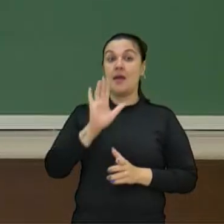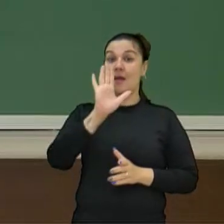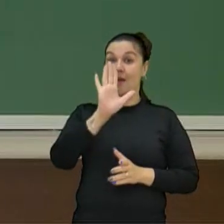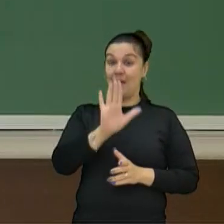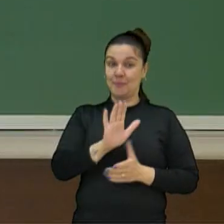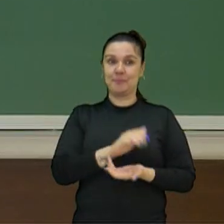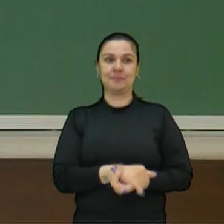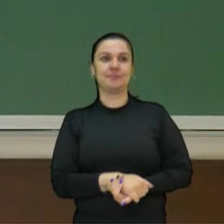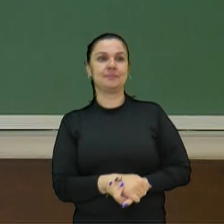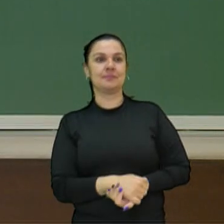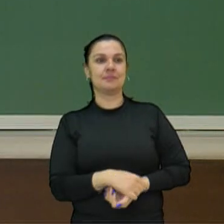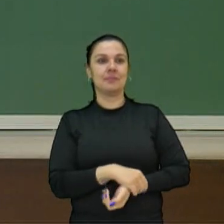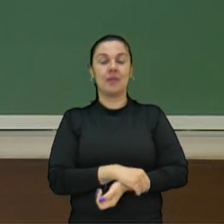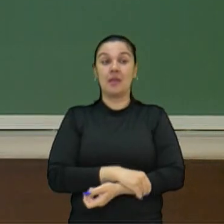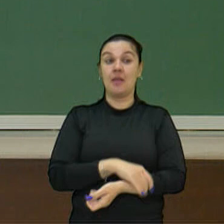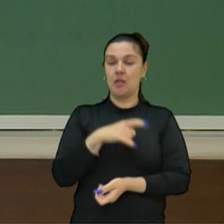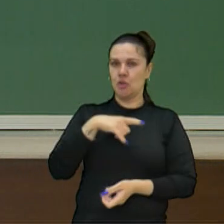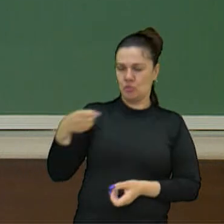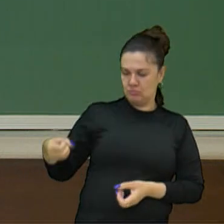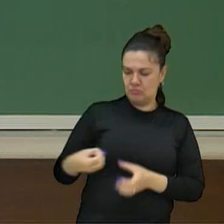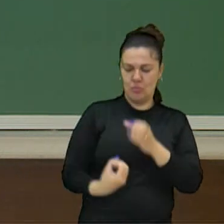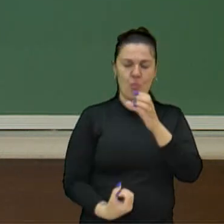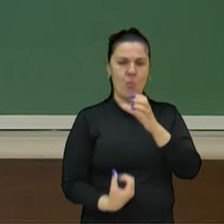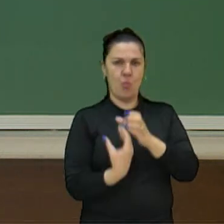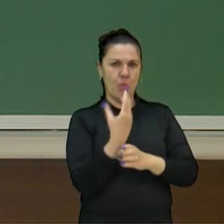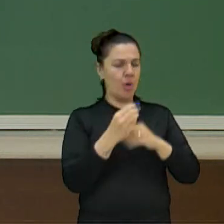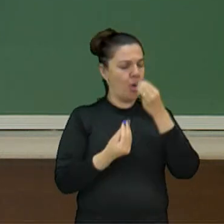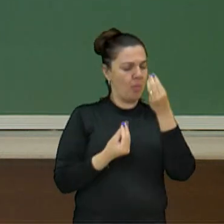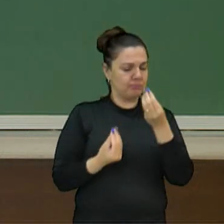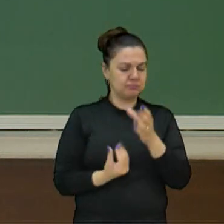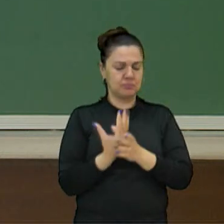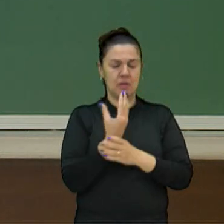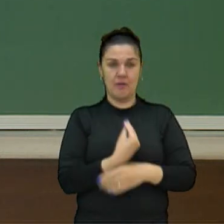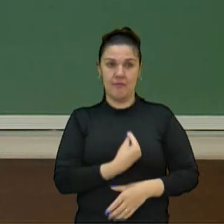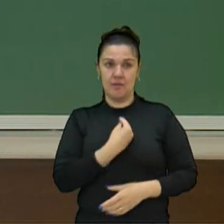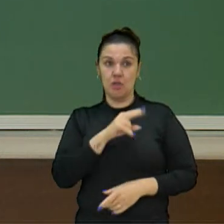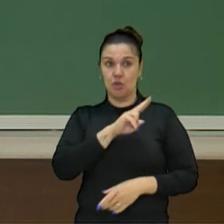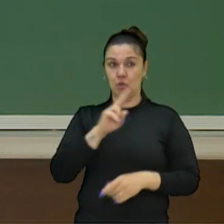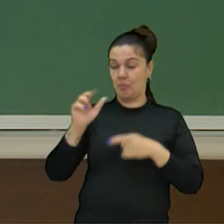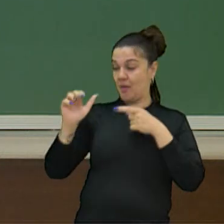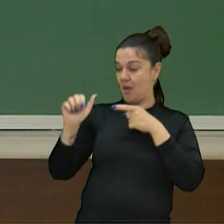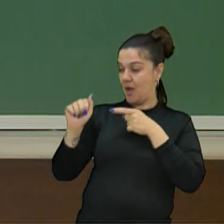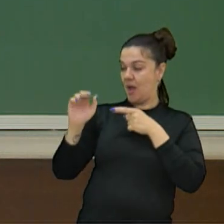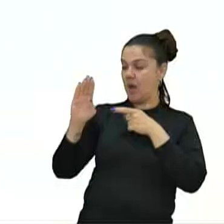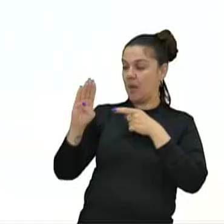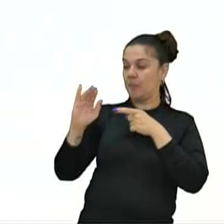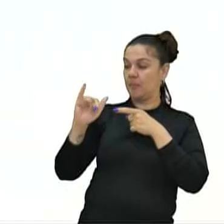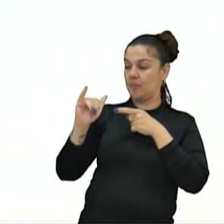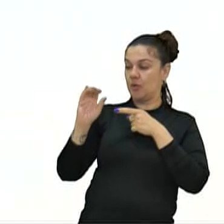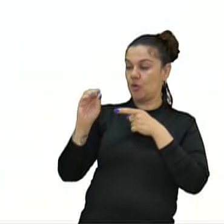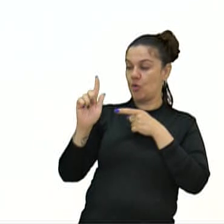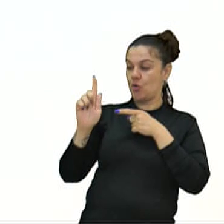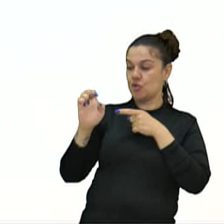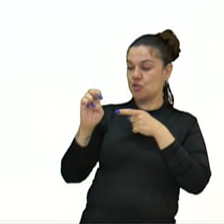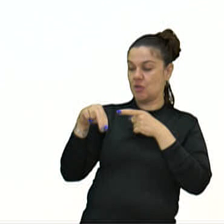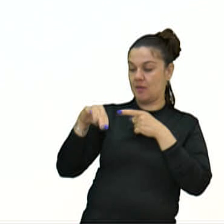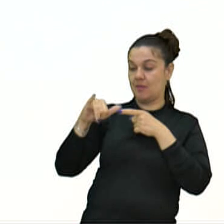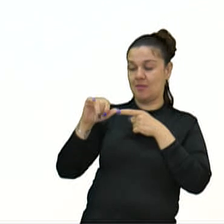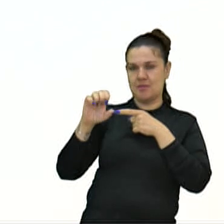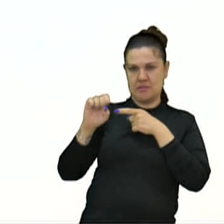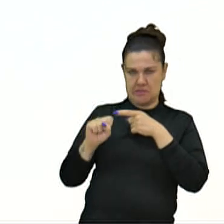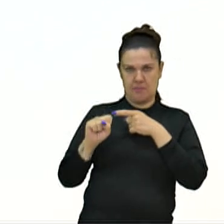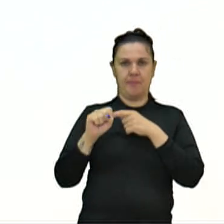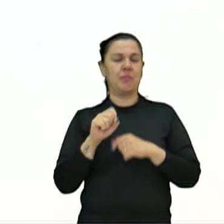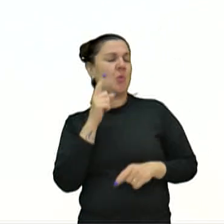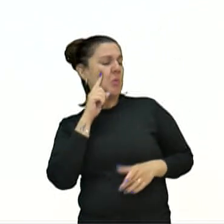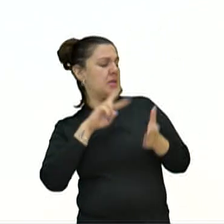primeira teoria da origem da vida, que é esse o tema da aula. A abiogênese, ou geração espontânea. Esse A na